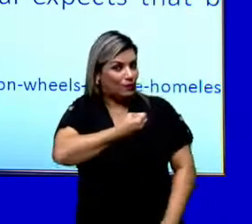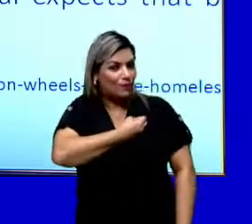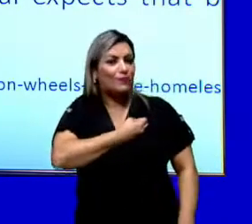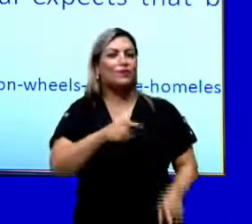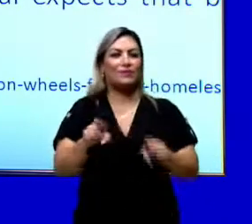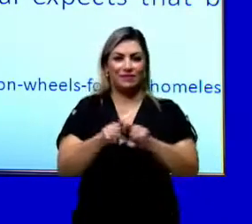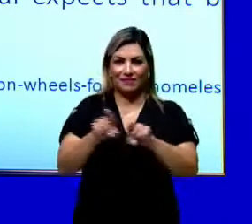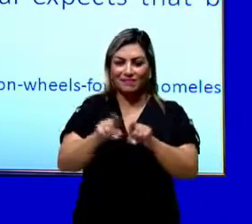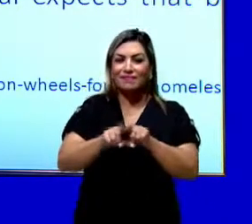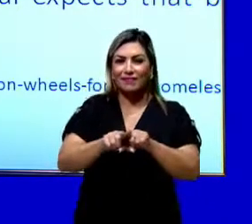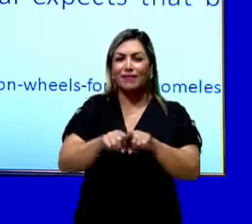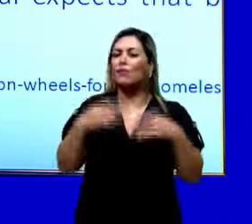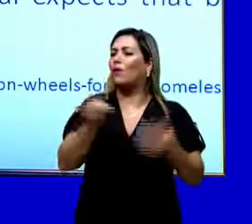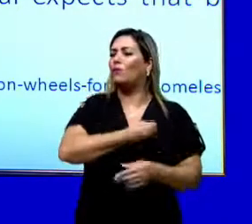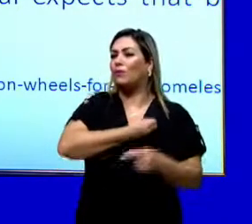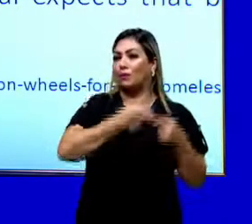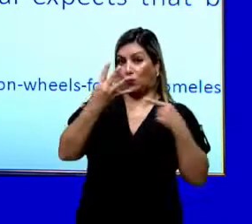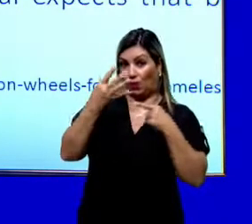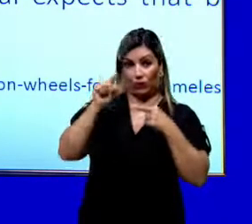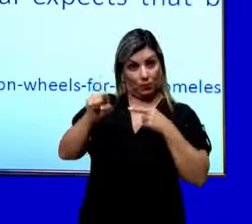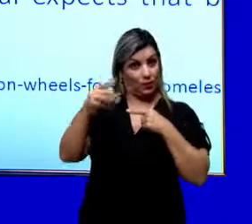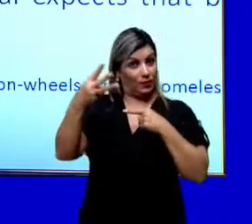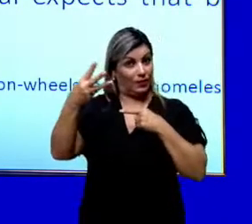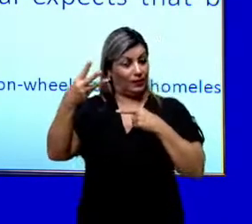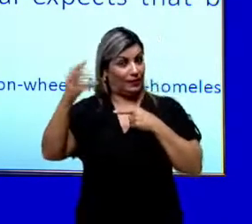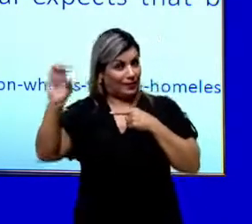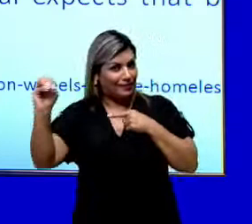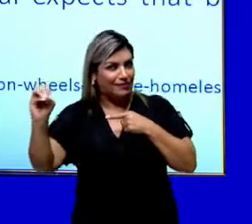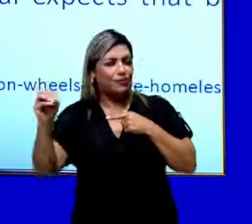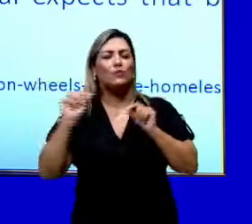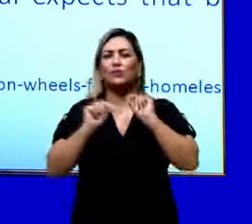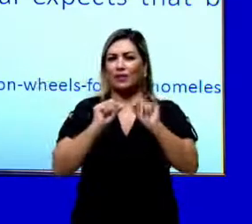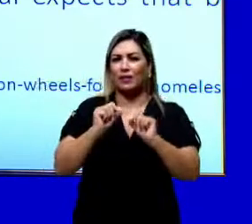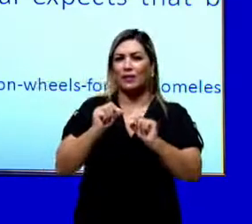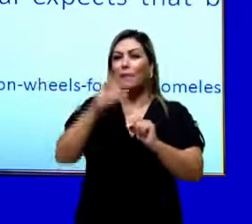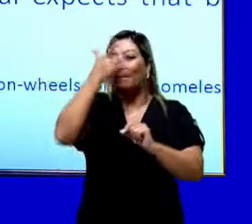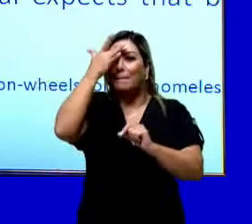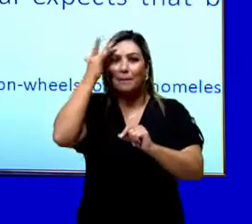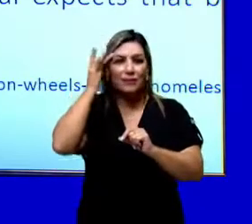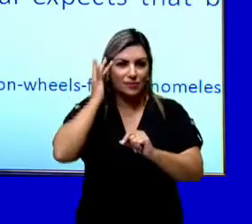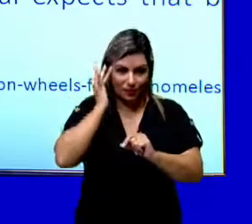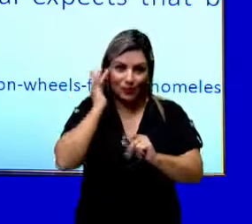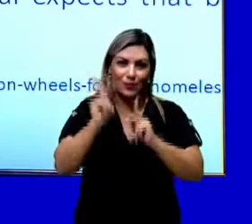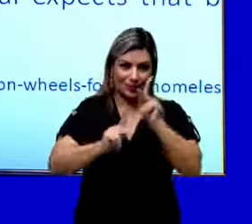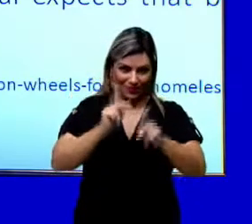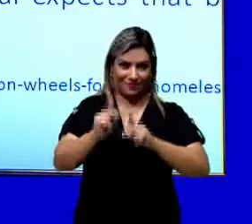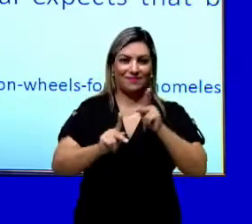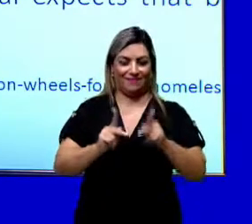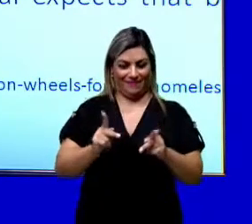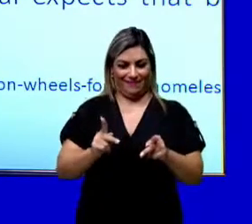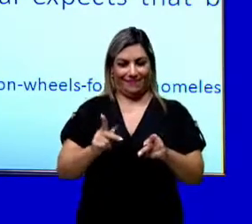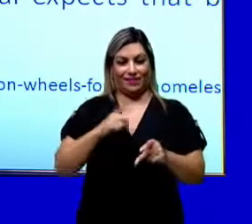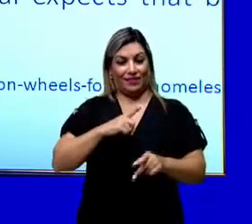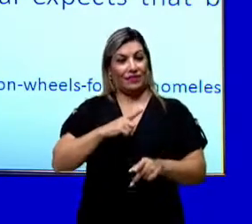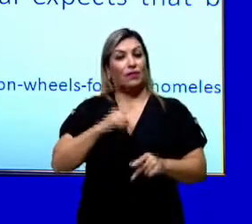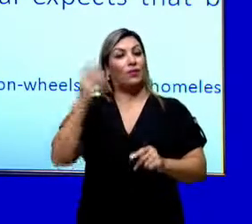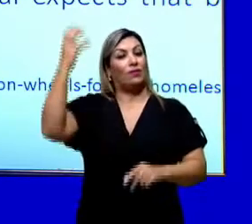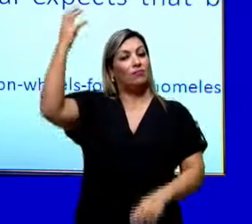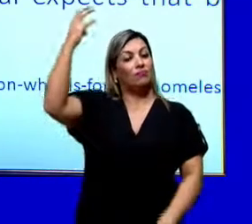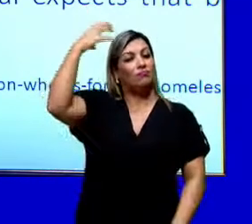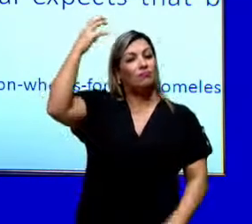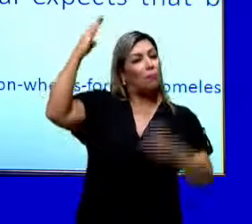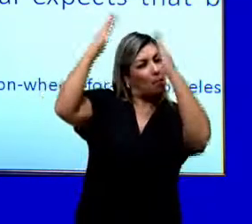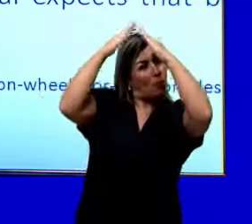né qual que números nós temos quatro mil e trezentos de que Deep é de pessoas que estão